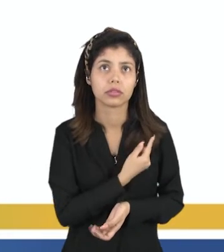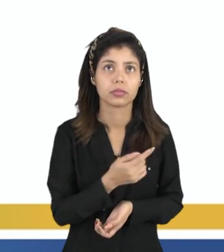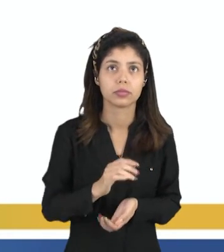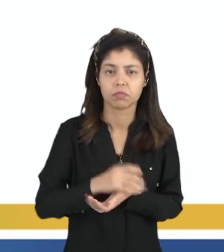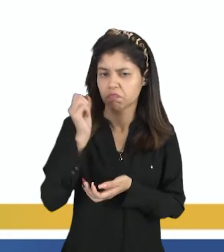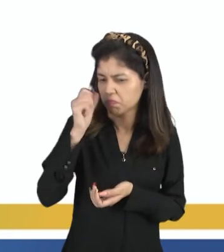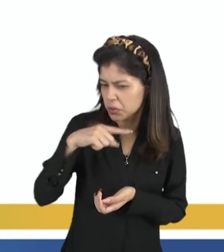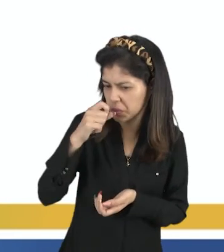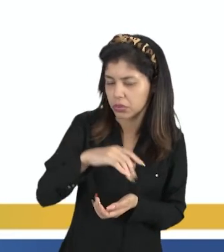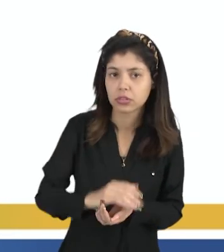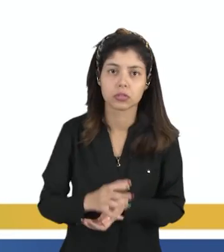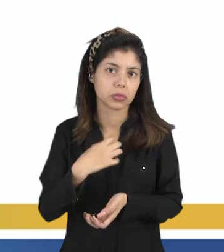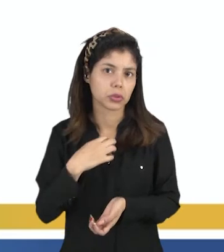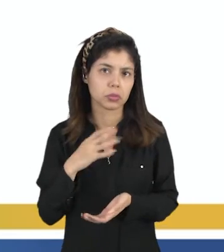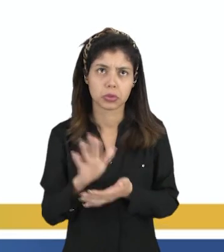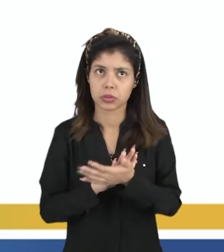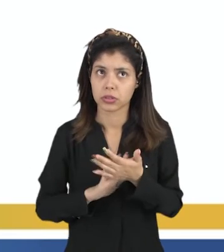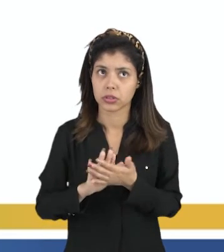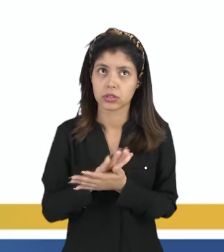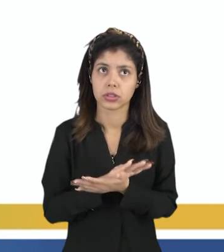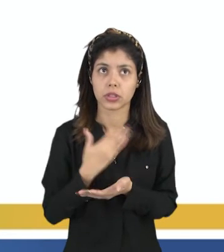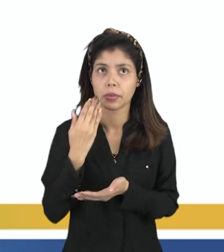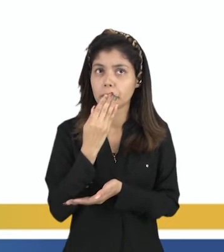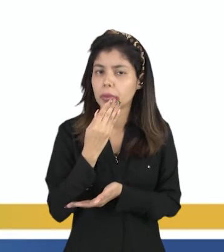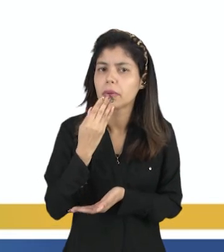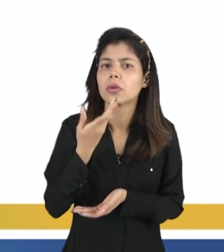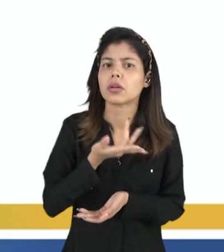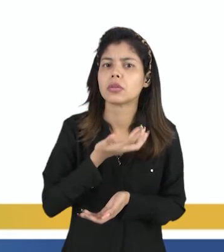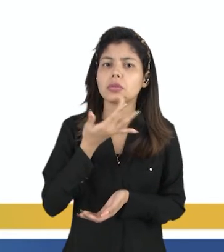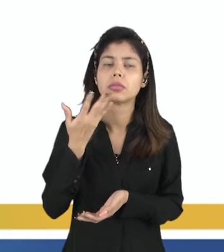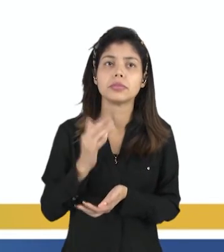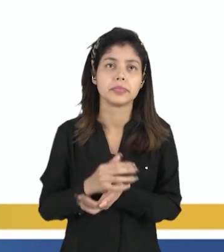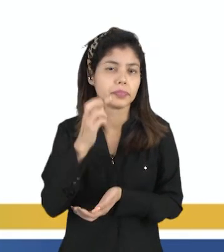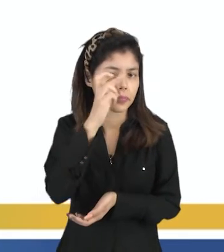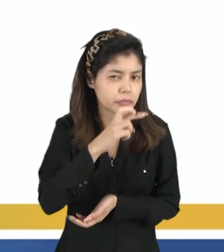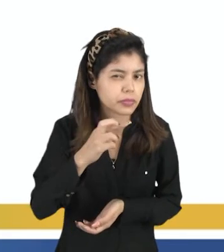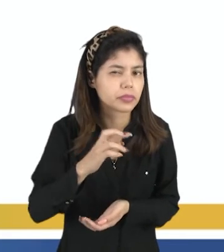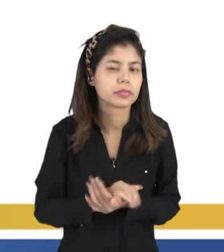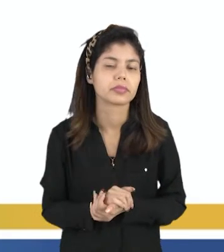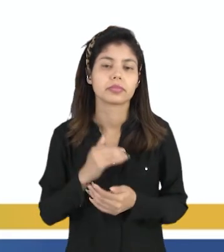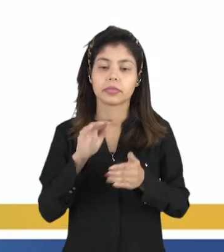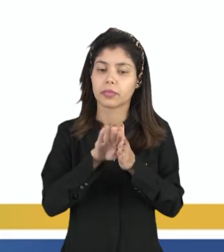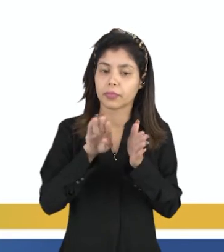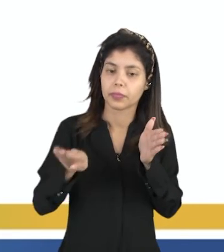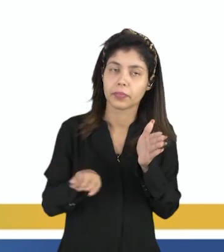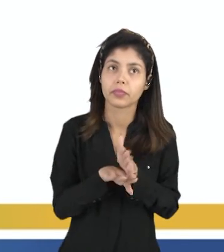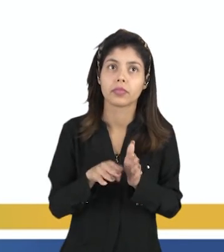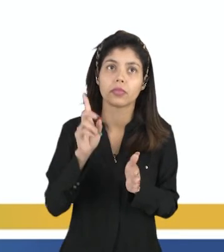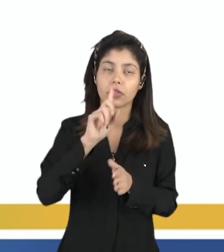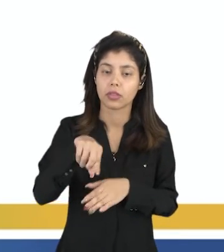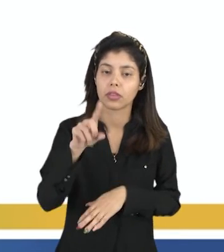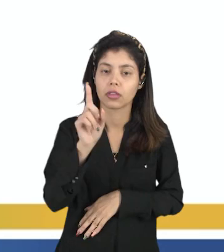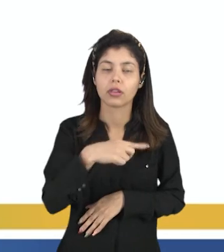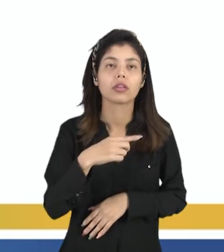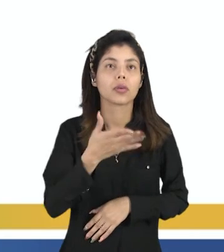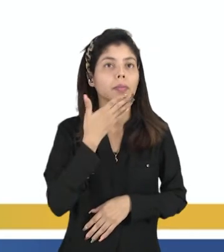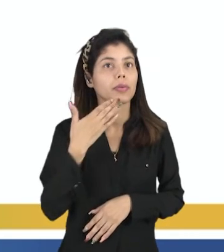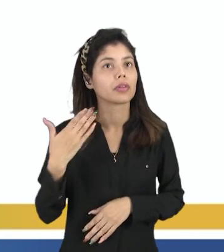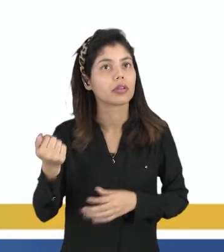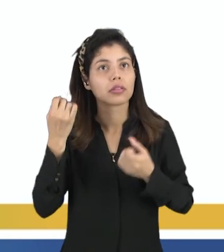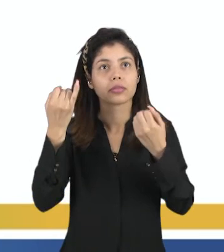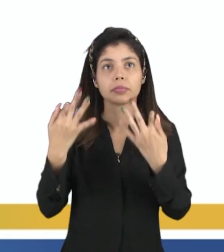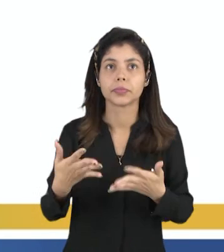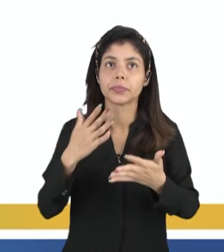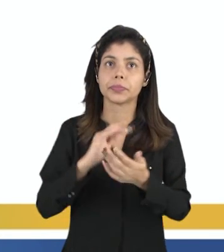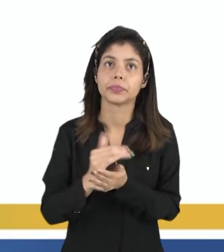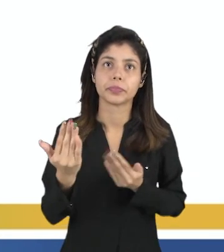resfriados, não sentimos de maneira adequada o gosto dos alimentos. Analise as alternativas a seguir e marque aquela que melhor explica